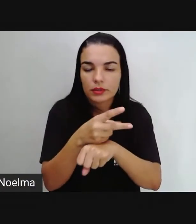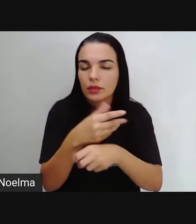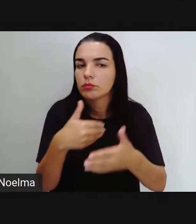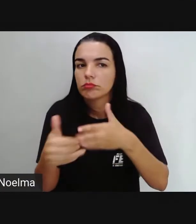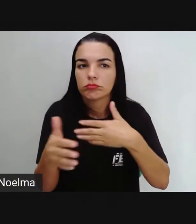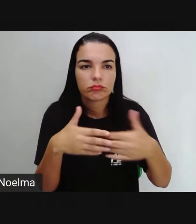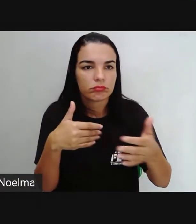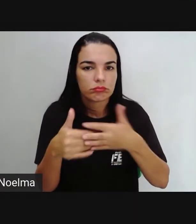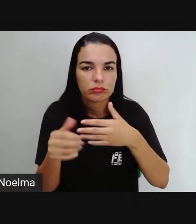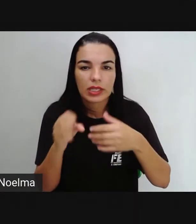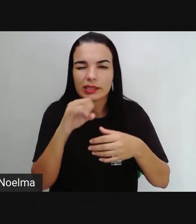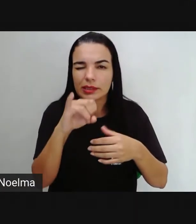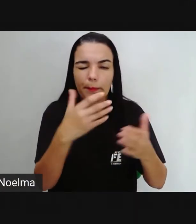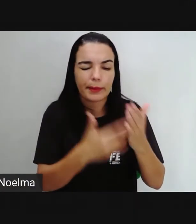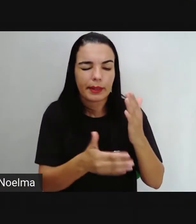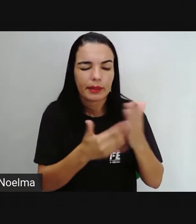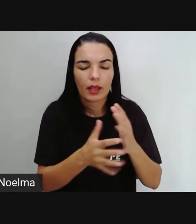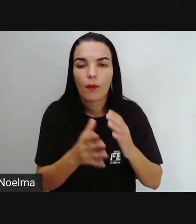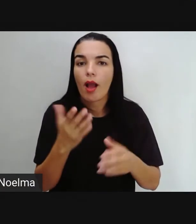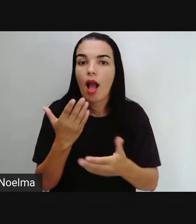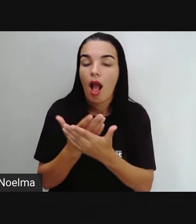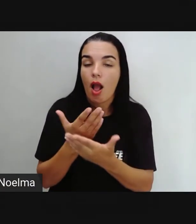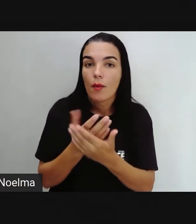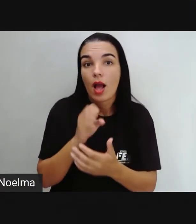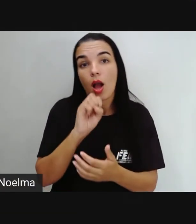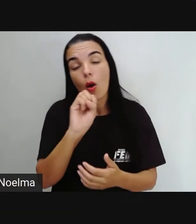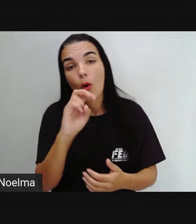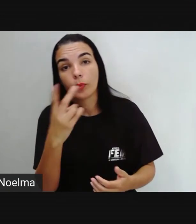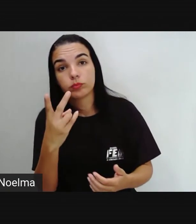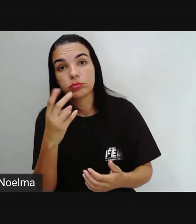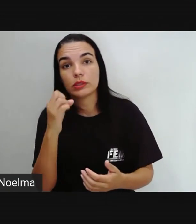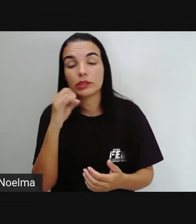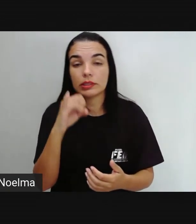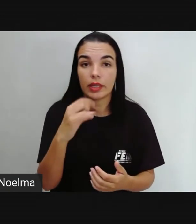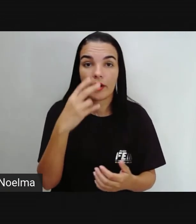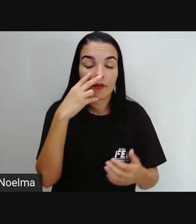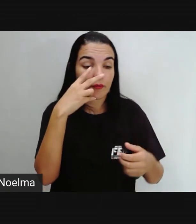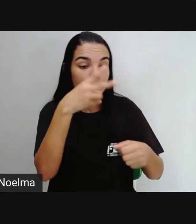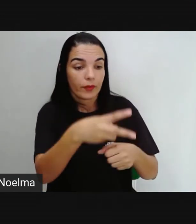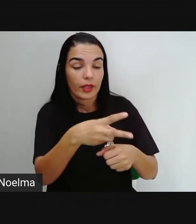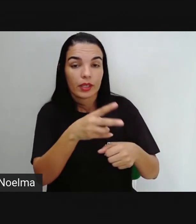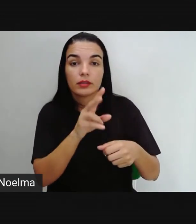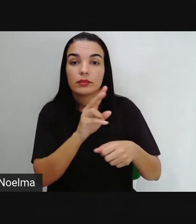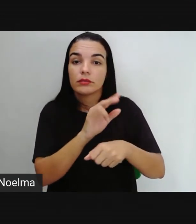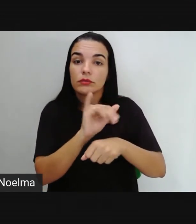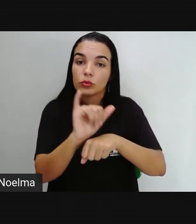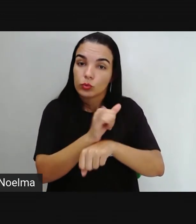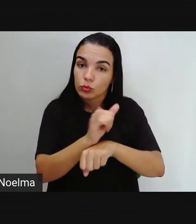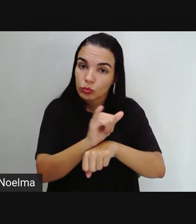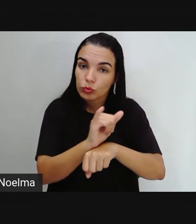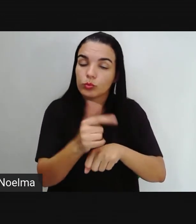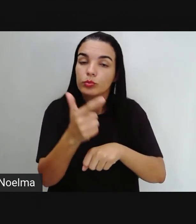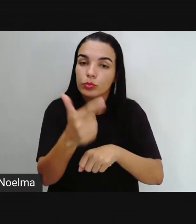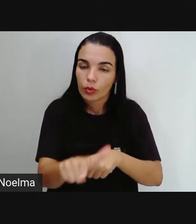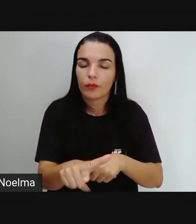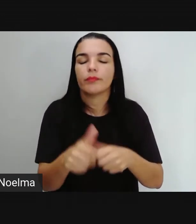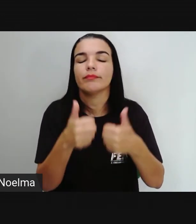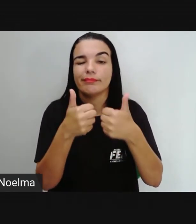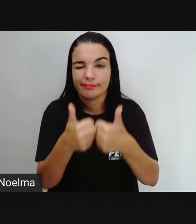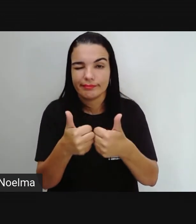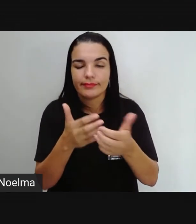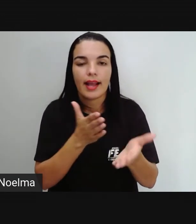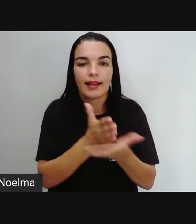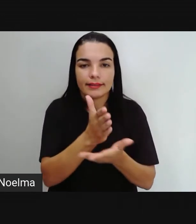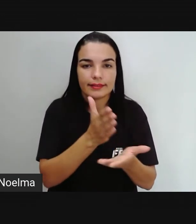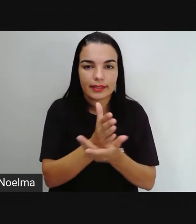quiserem, se vocês perderam alguma aula, ou se vocês querem assistir novamente porque não compreendeu o assunto direitinho. Então, vão lá e